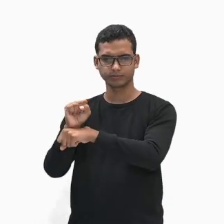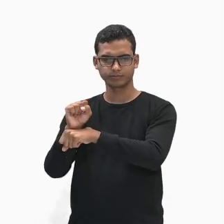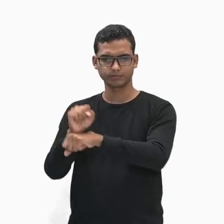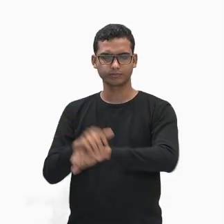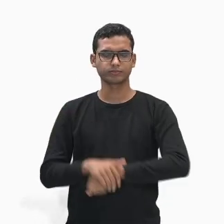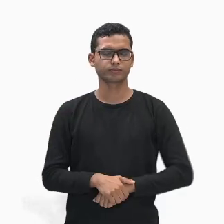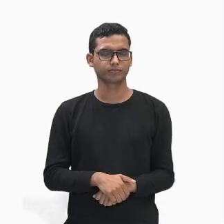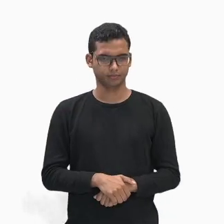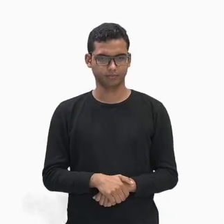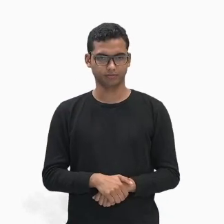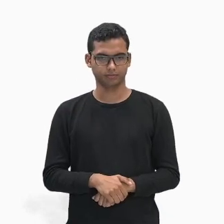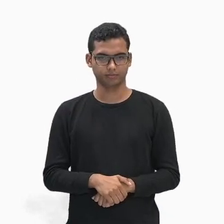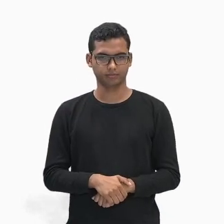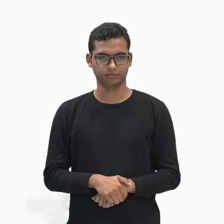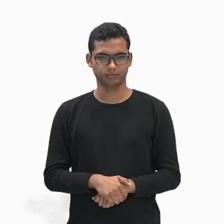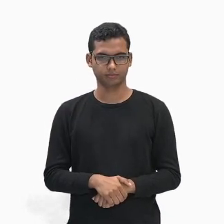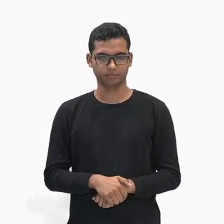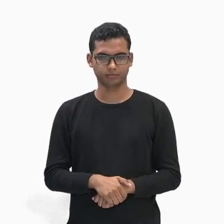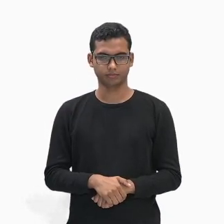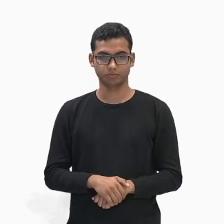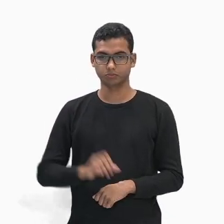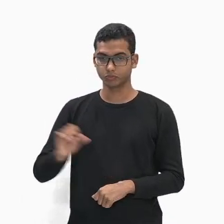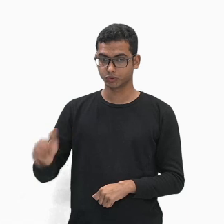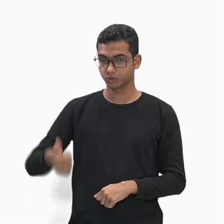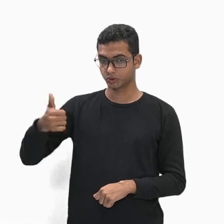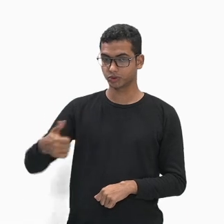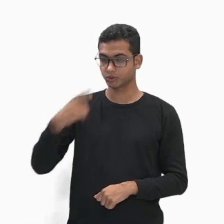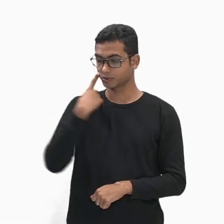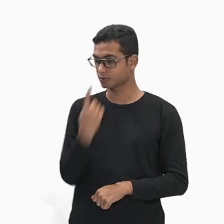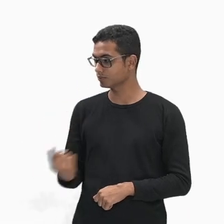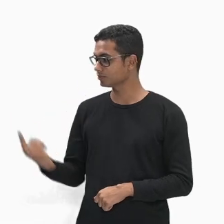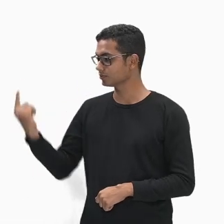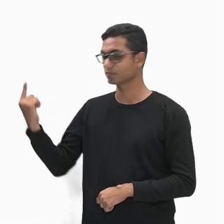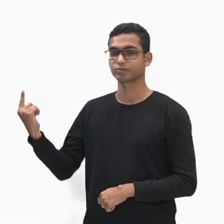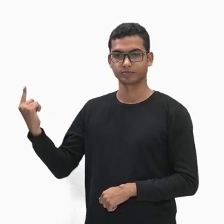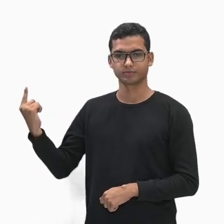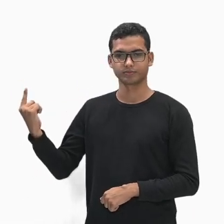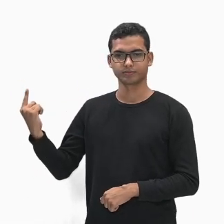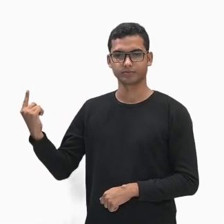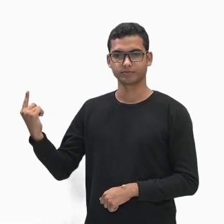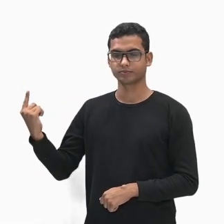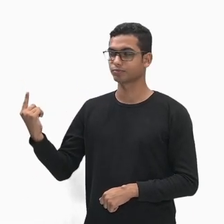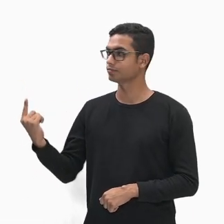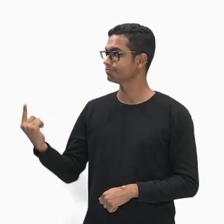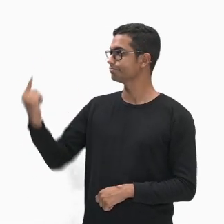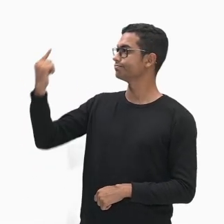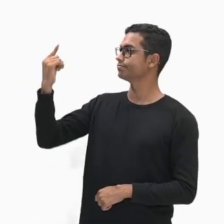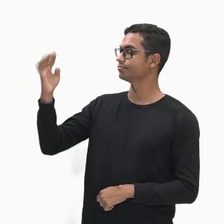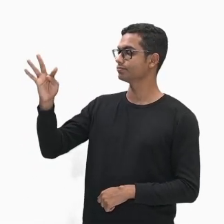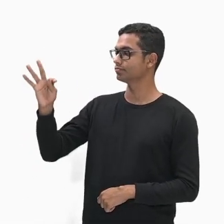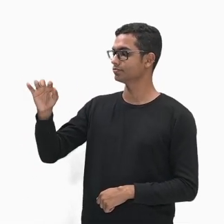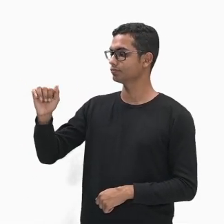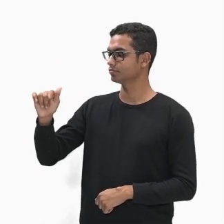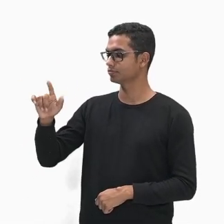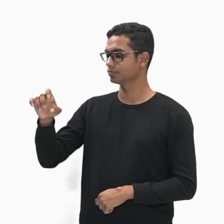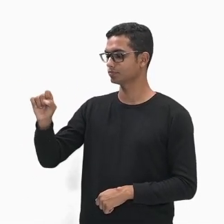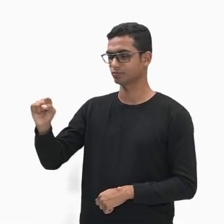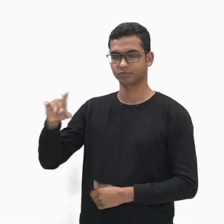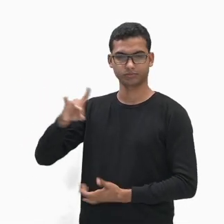nosso primeiro cientista aí, o nosso precursor, é o Tales de